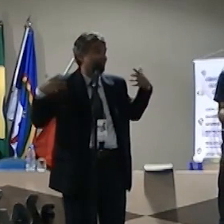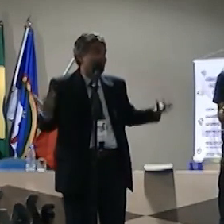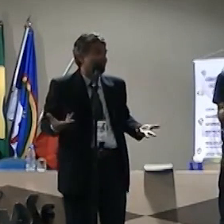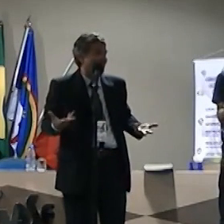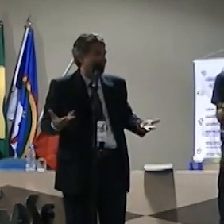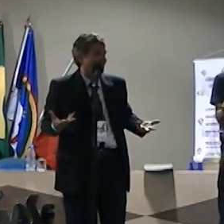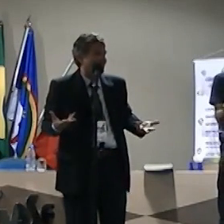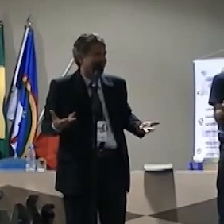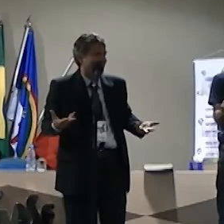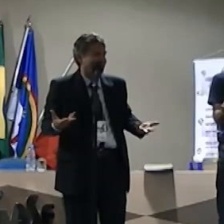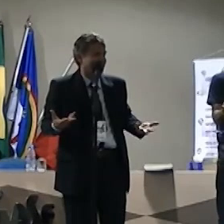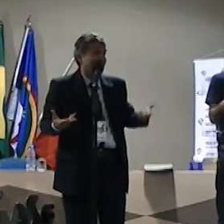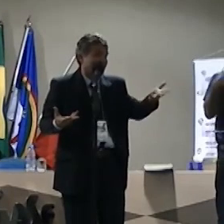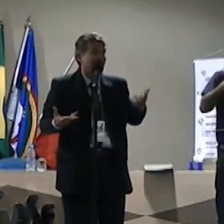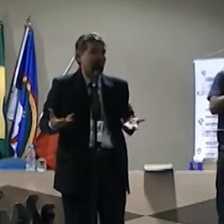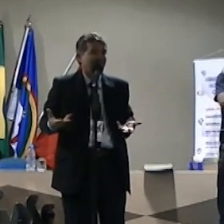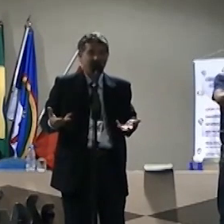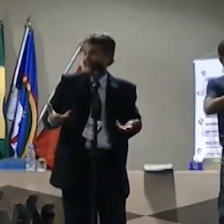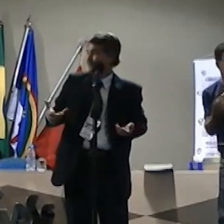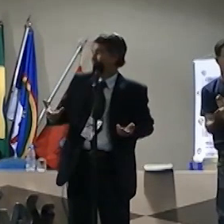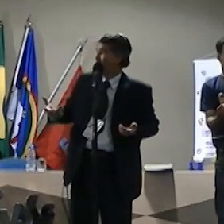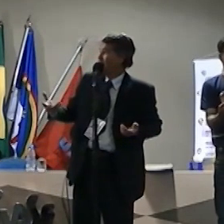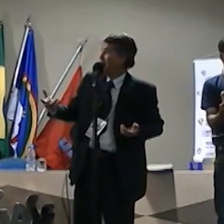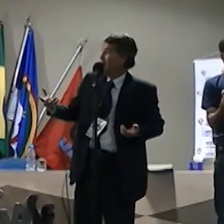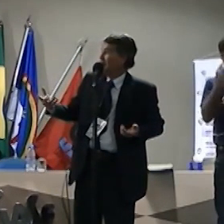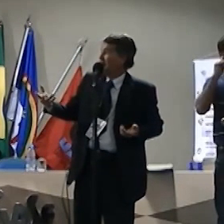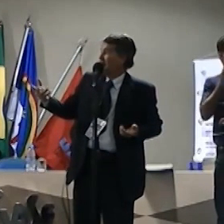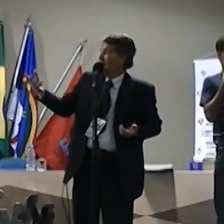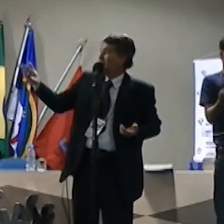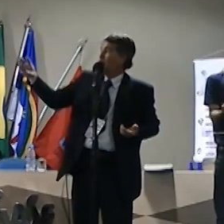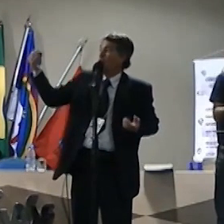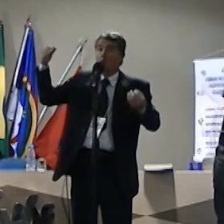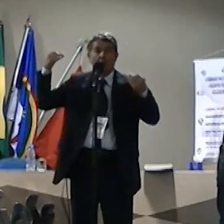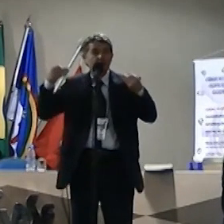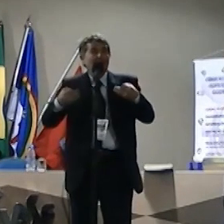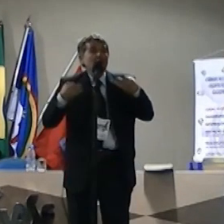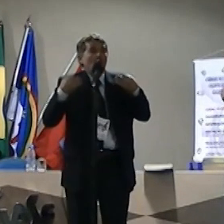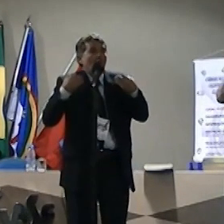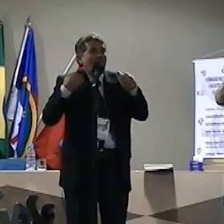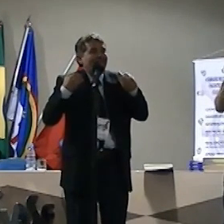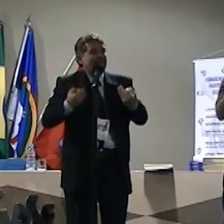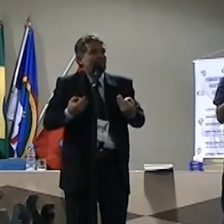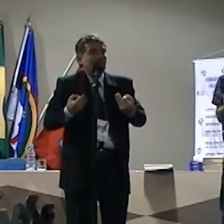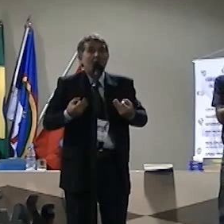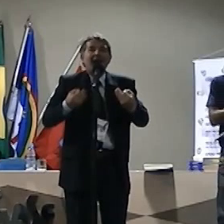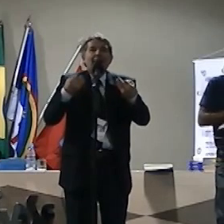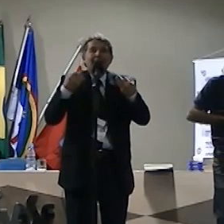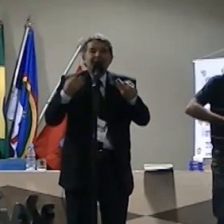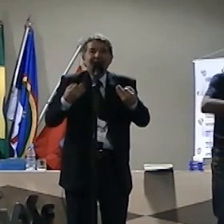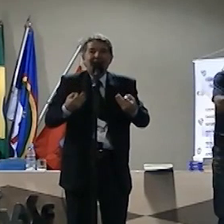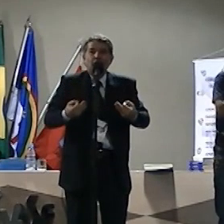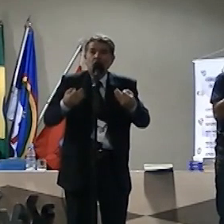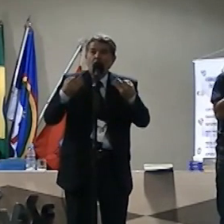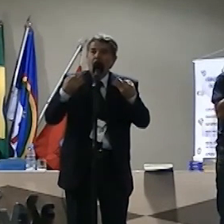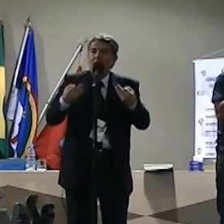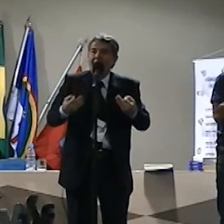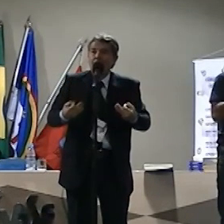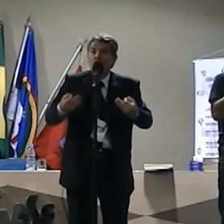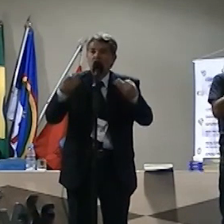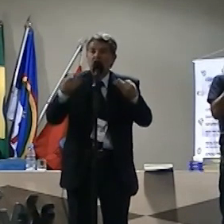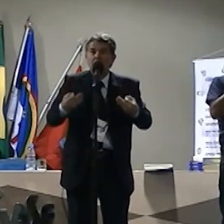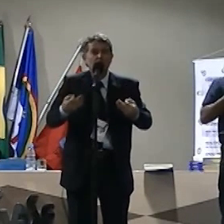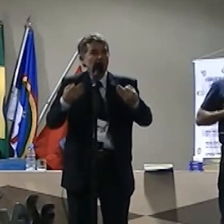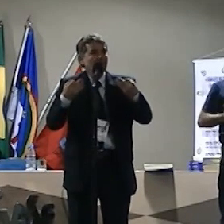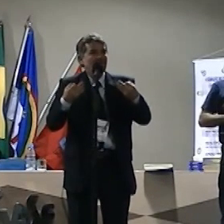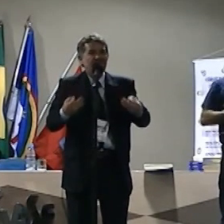vai ficar muito mais gostosa a educação, vocês vão ver. Tá? Então, com profissionais comprometidos, capacitados,